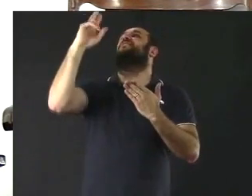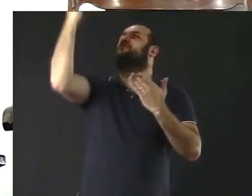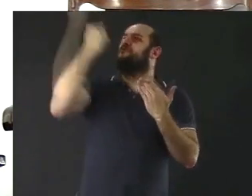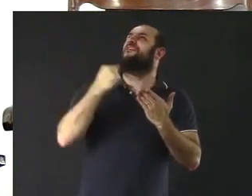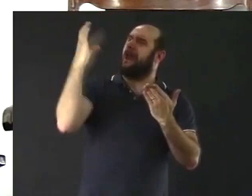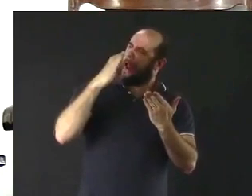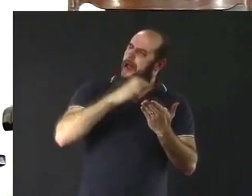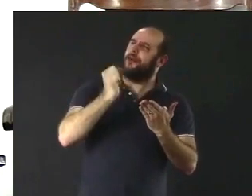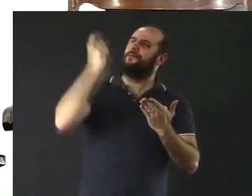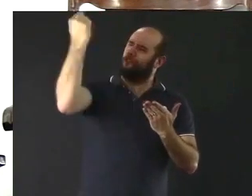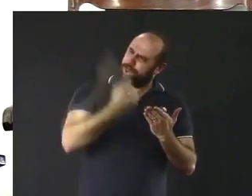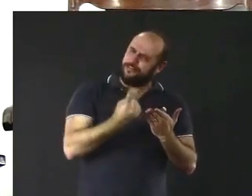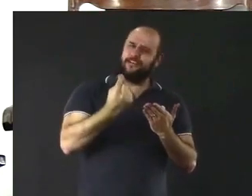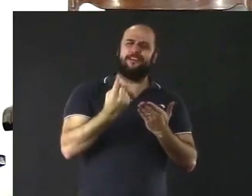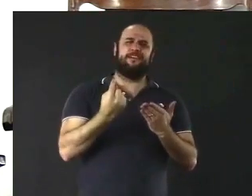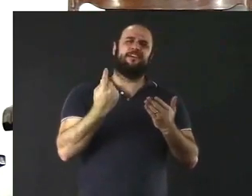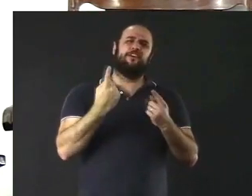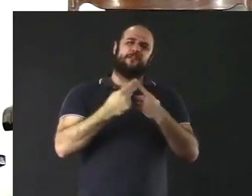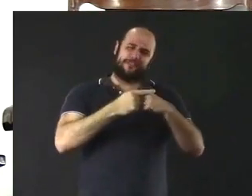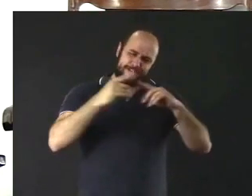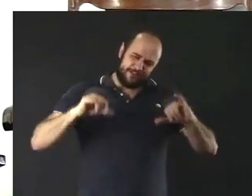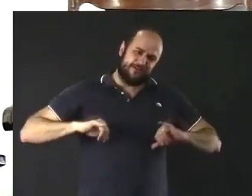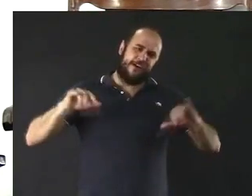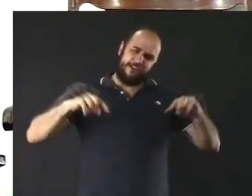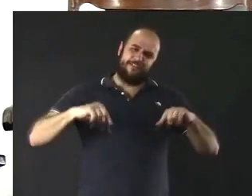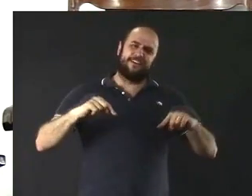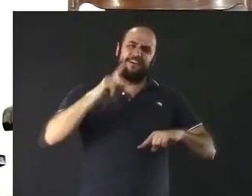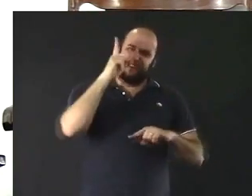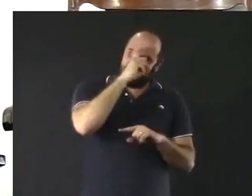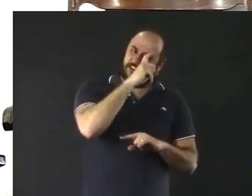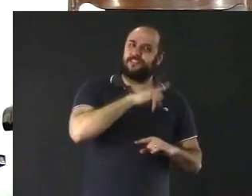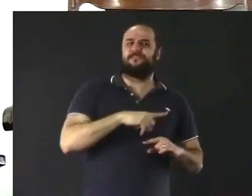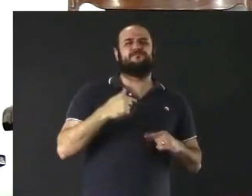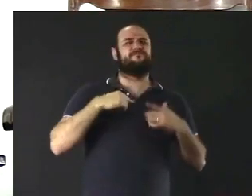volta logo, porque está doendo muito, eu não